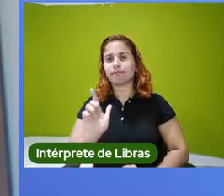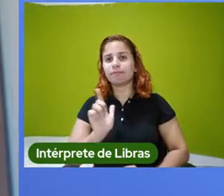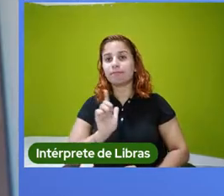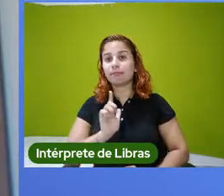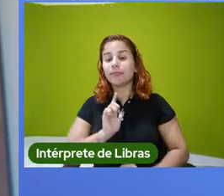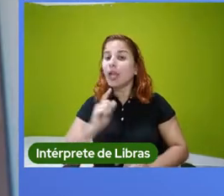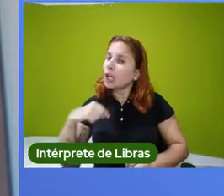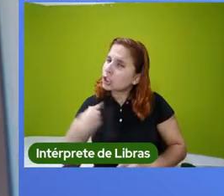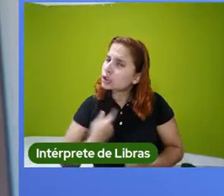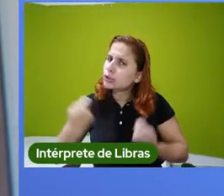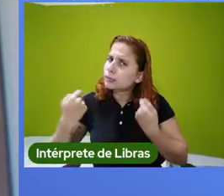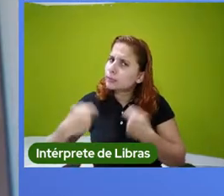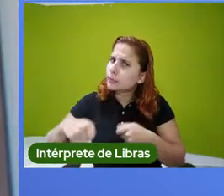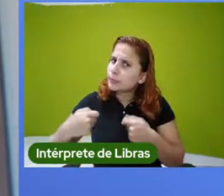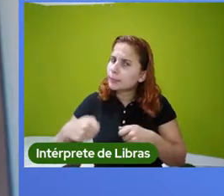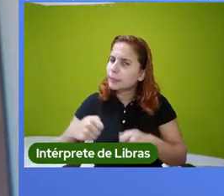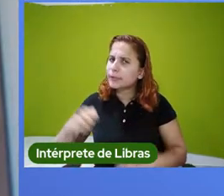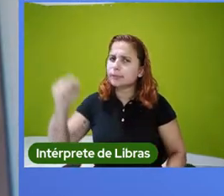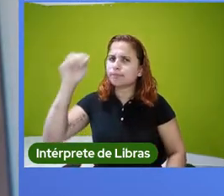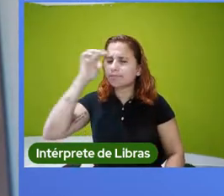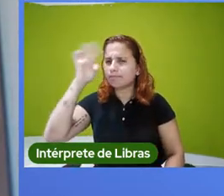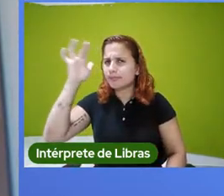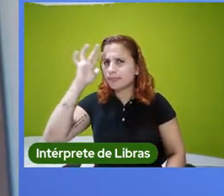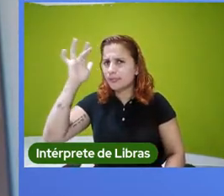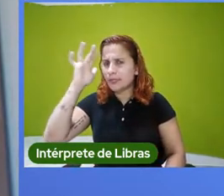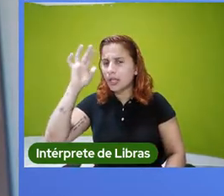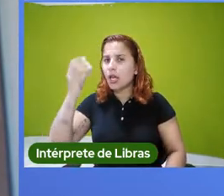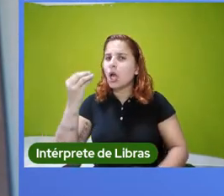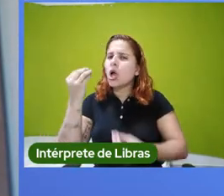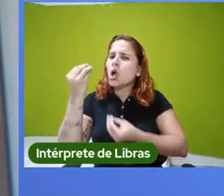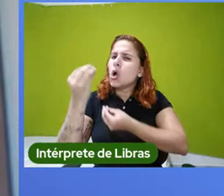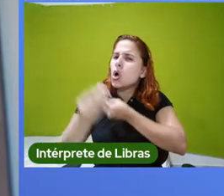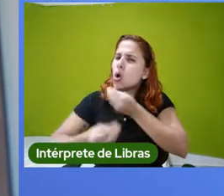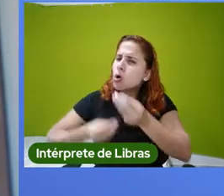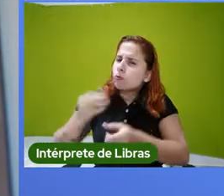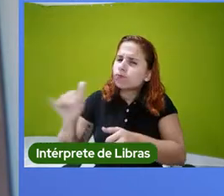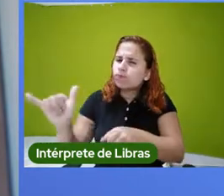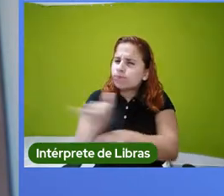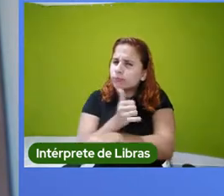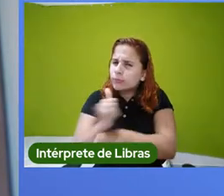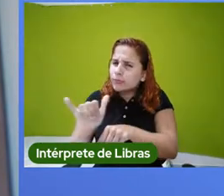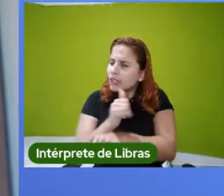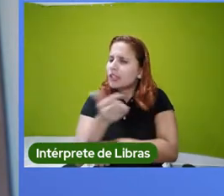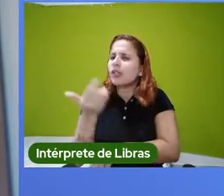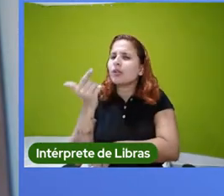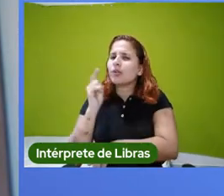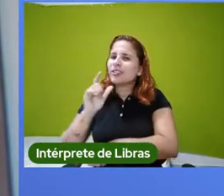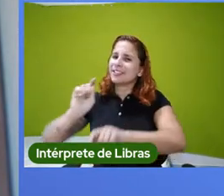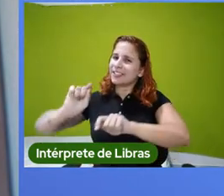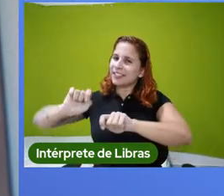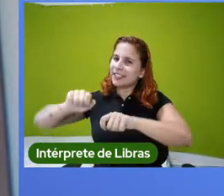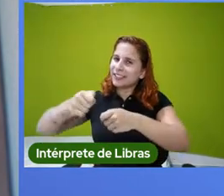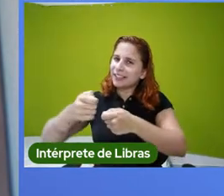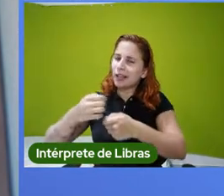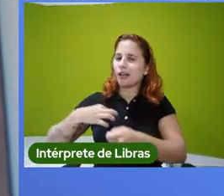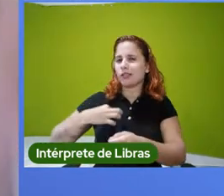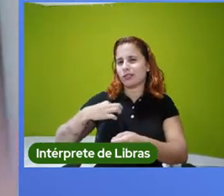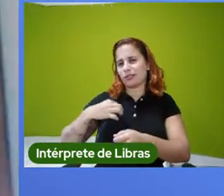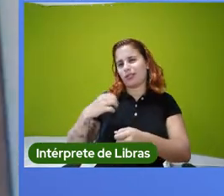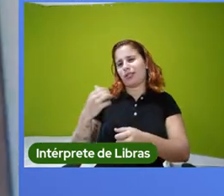a gente precisa de pensar numa estratégia articulada de todas essas ações, saúde, assistência